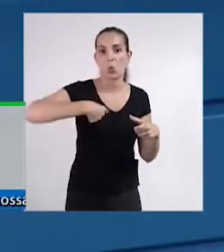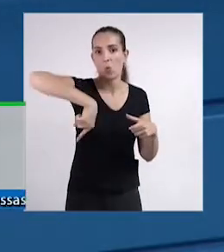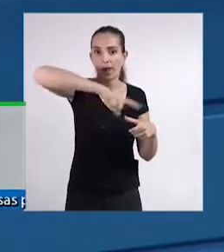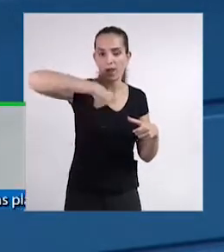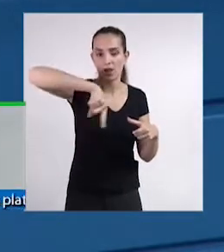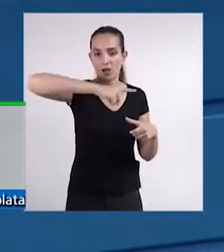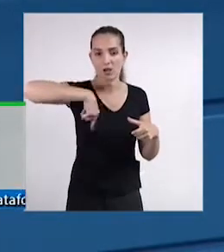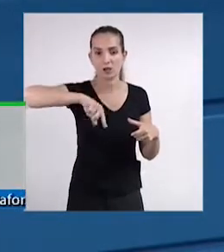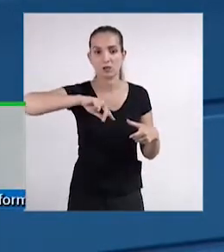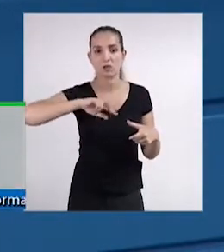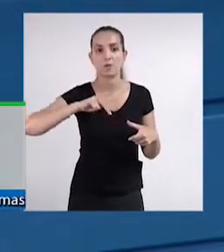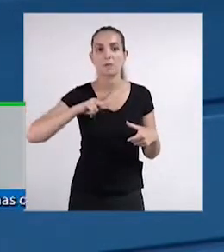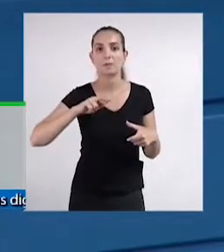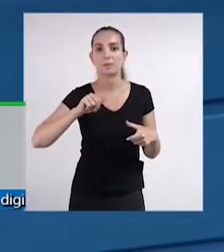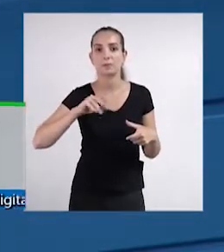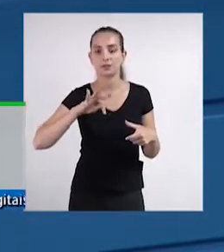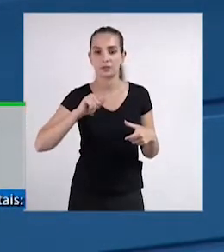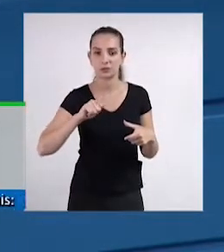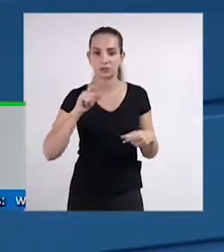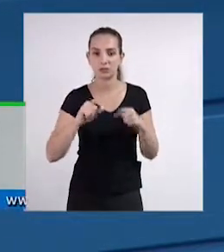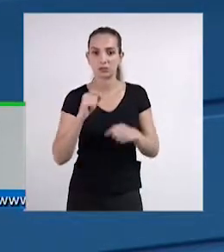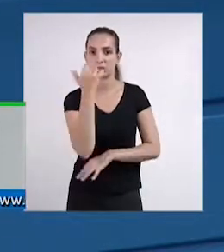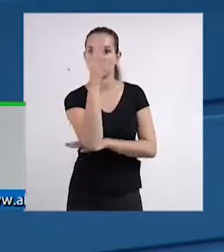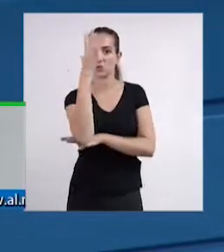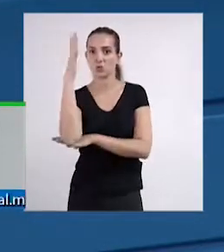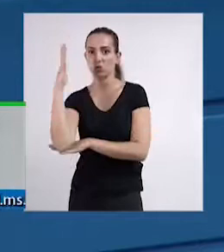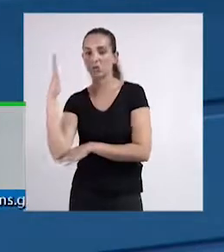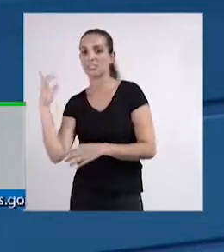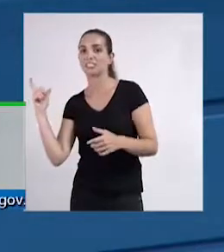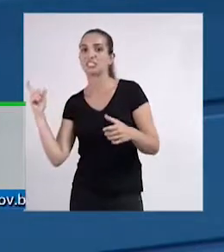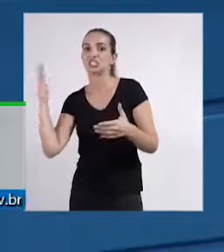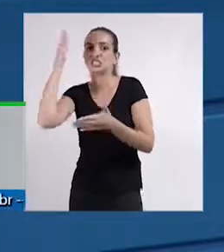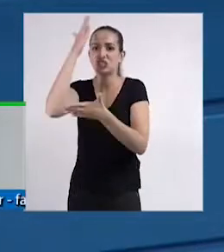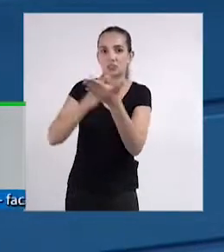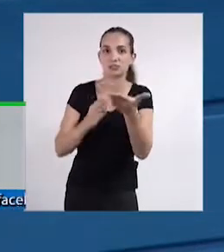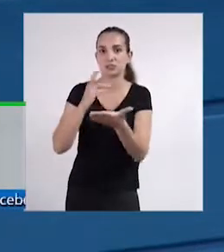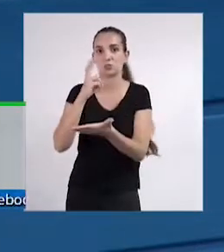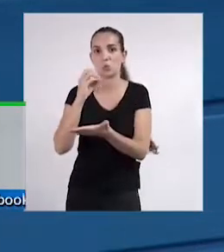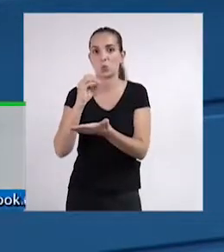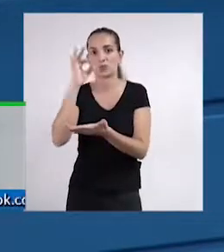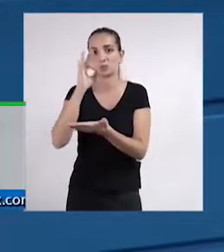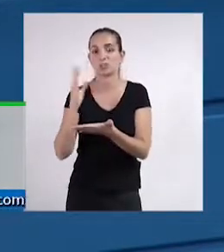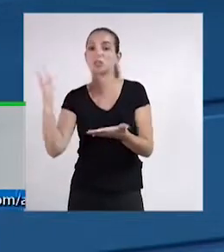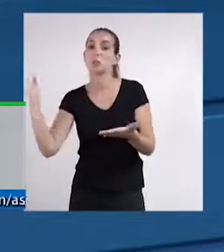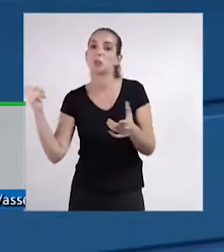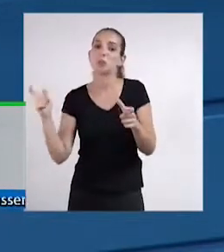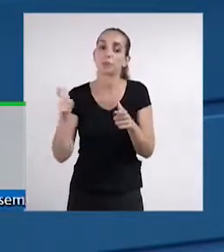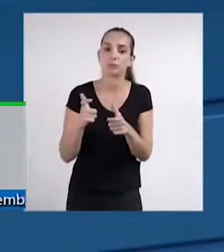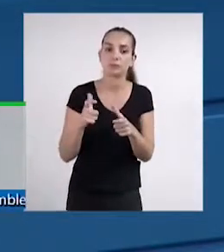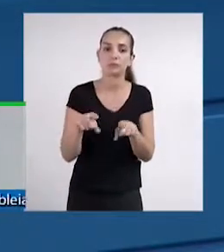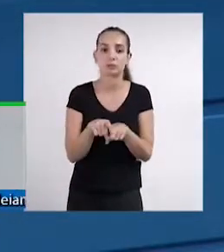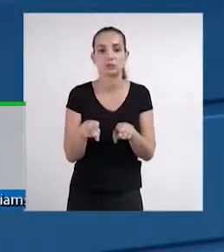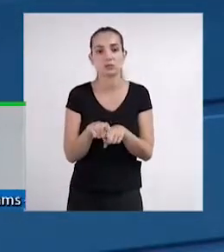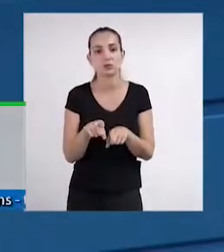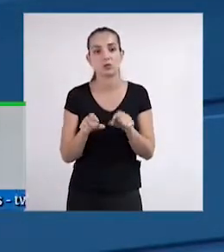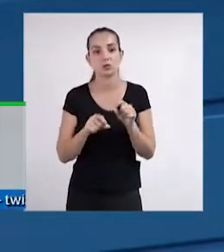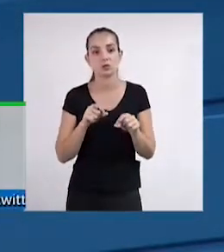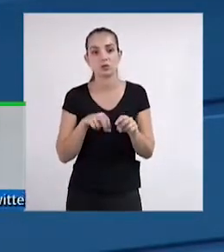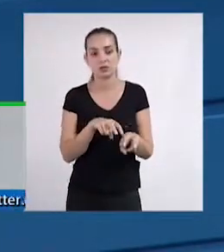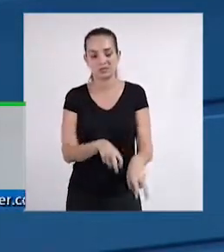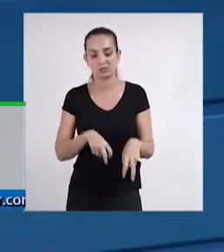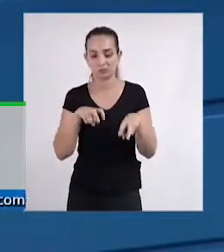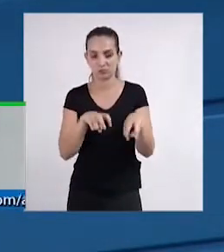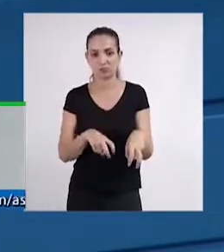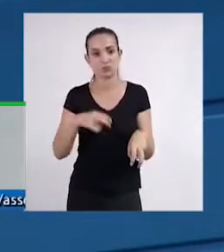das subbacias de Bonito, a cobertura vegetal caiu praticamente pela metade em 3 décadas. E a agropecuária já